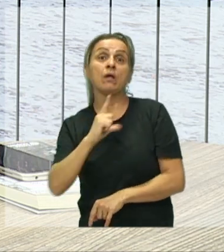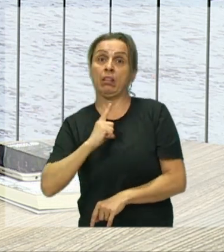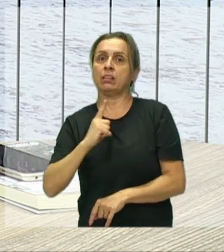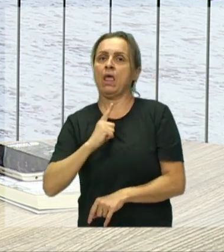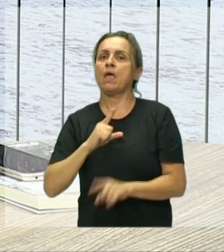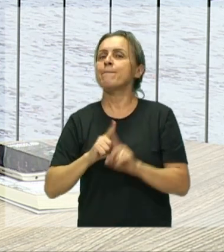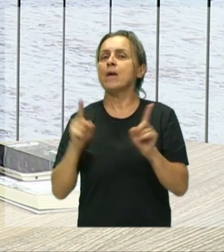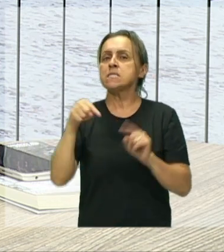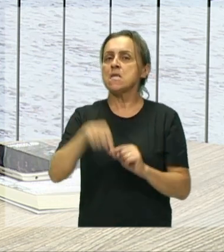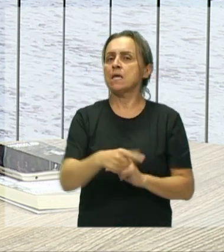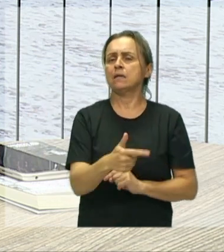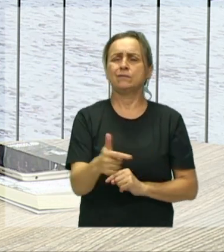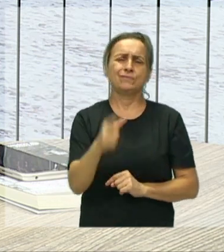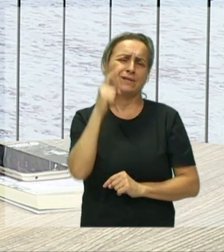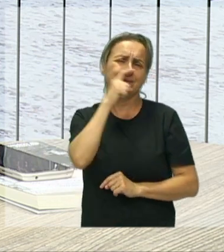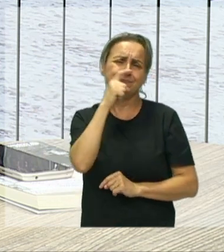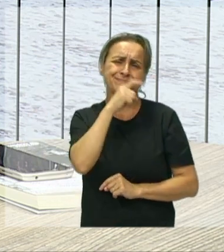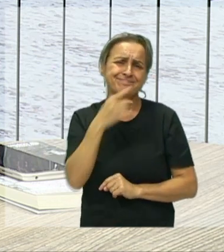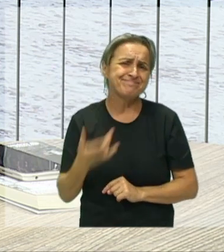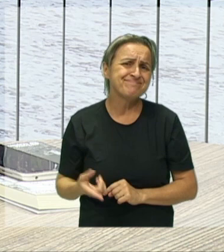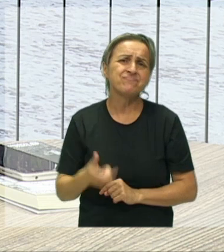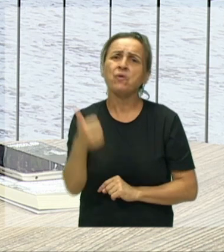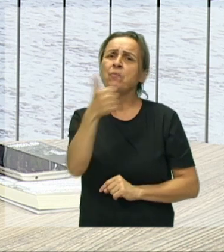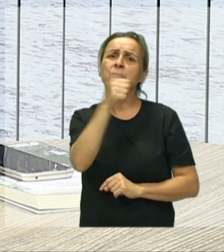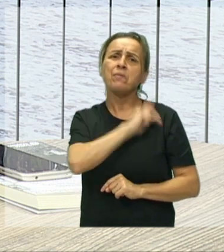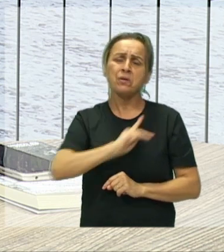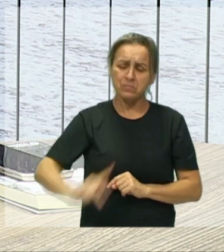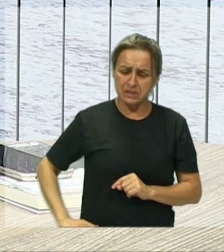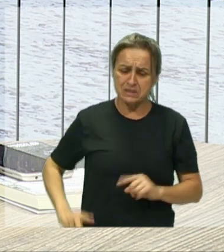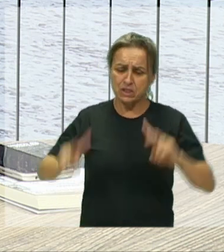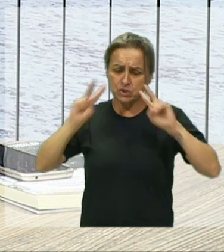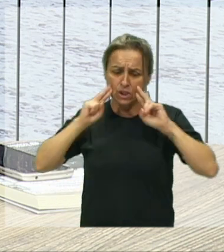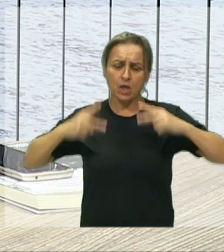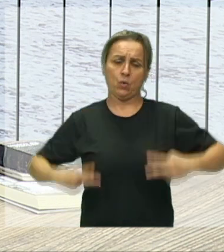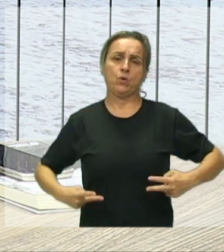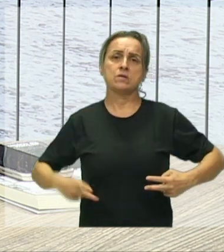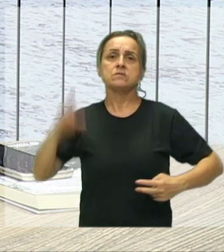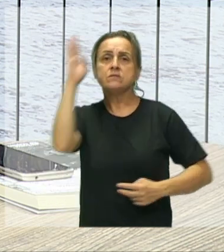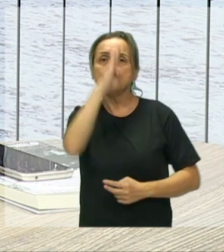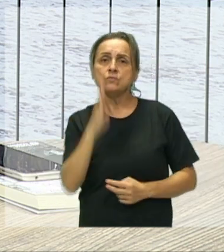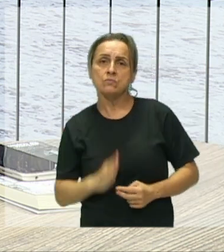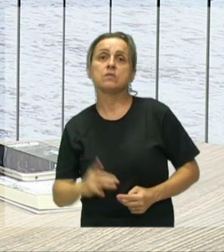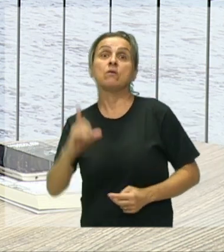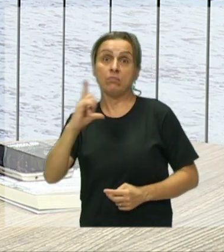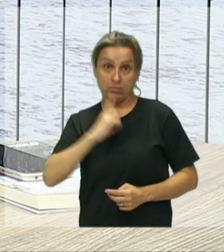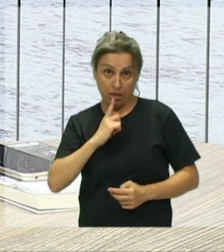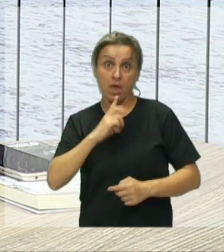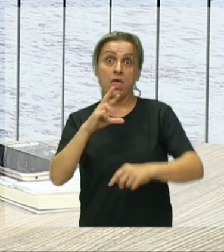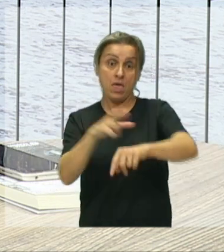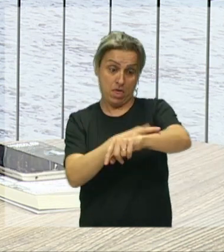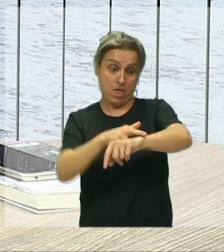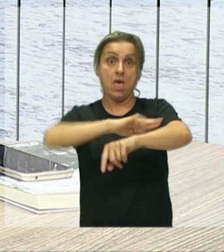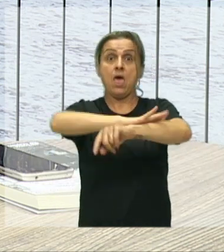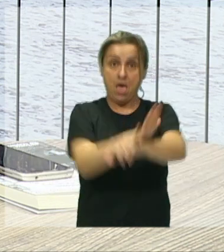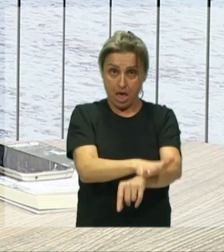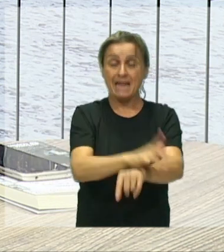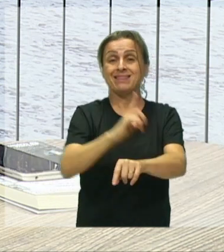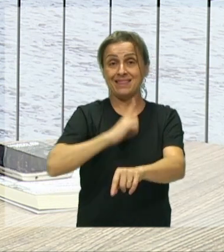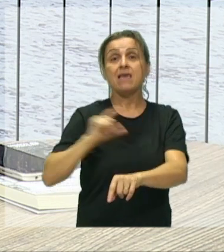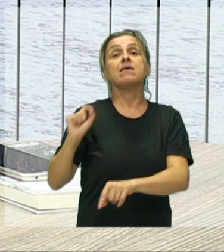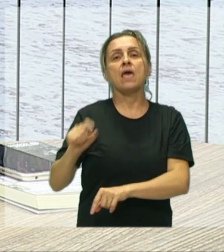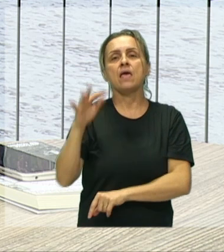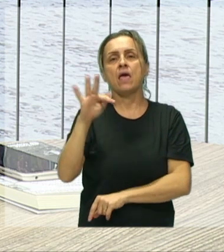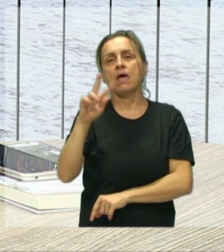presidente que reconheceu que no Brasil tem racismo, foi Fernando Henrique Cardoso. Só nos anos 90, depois